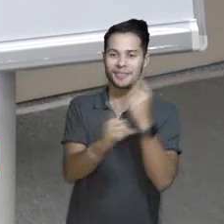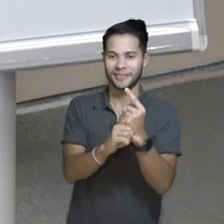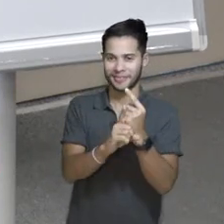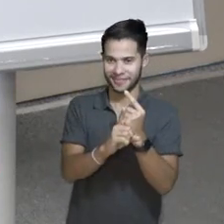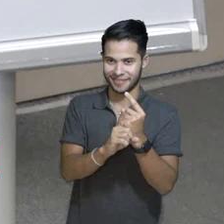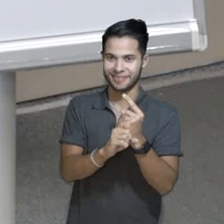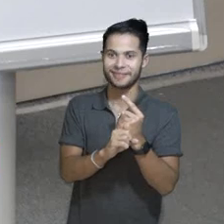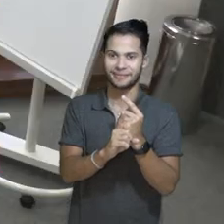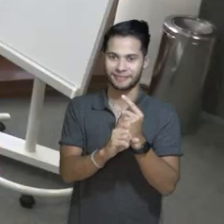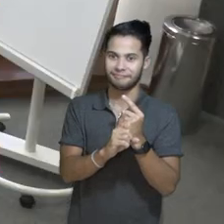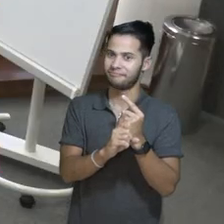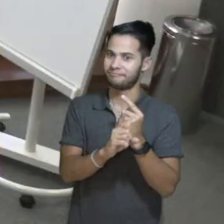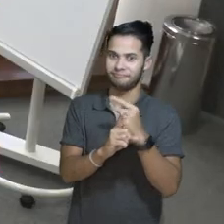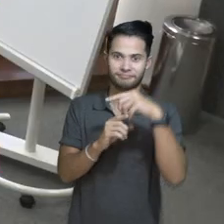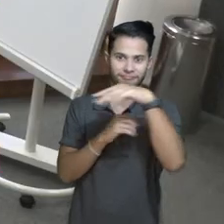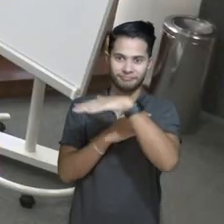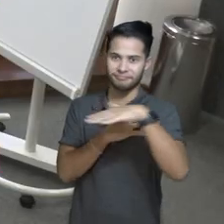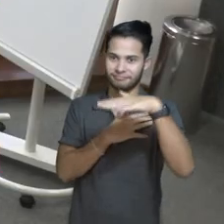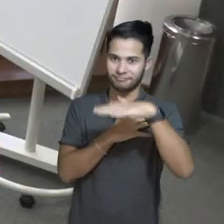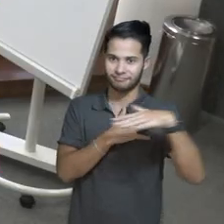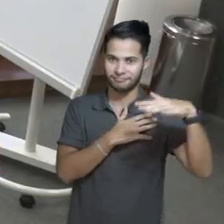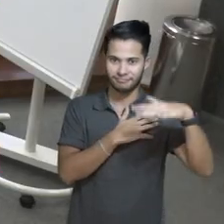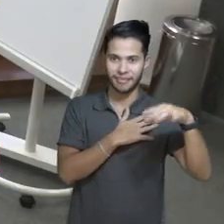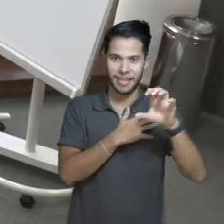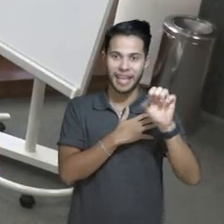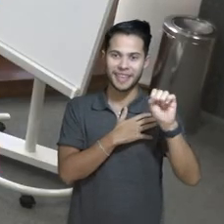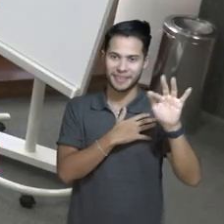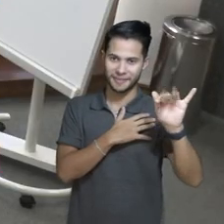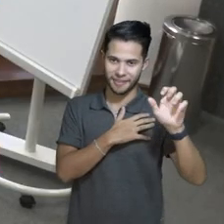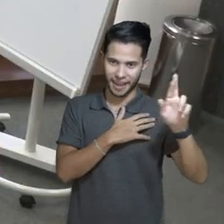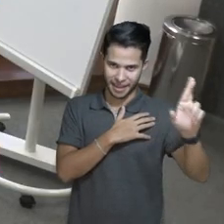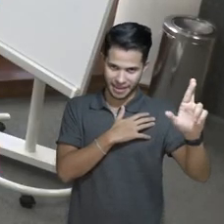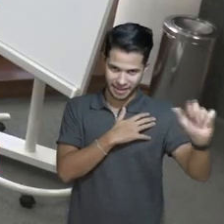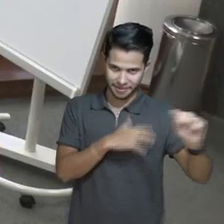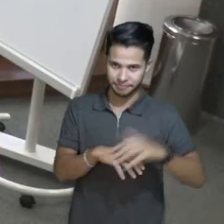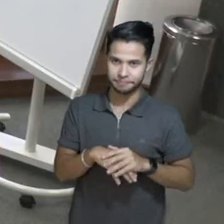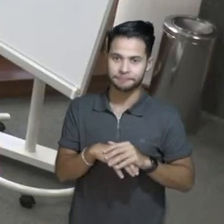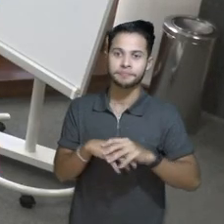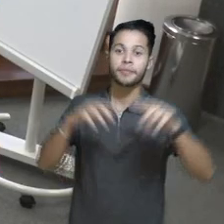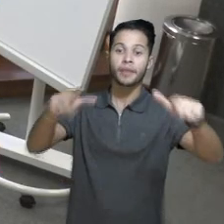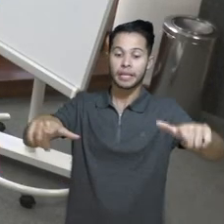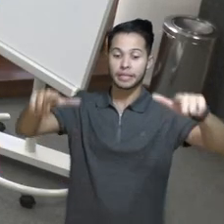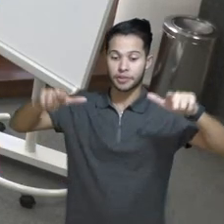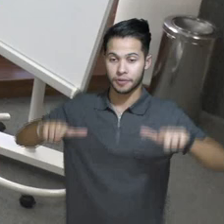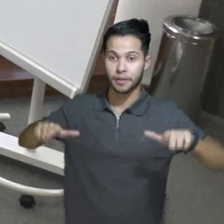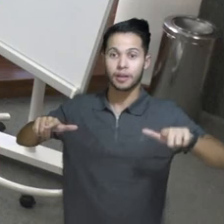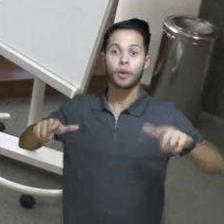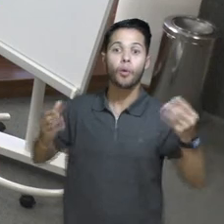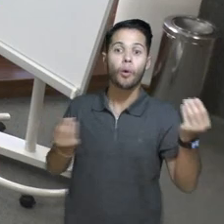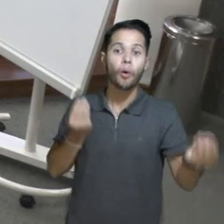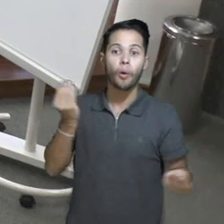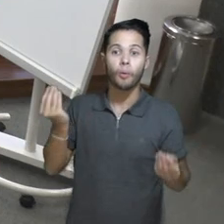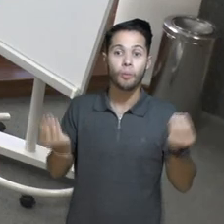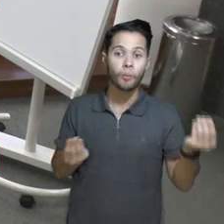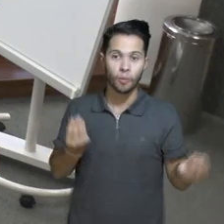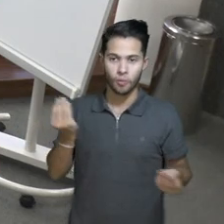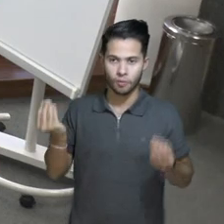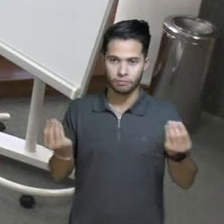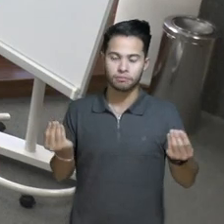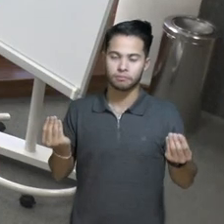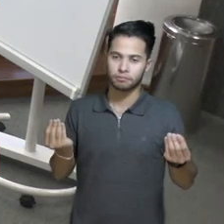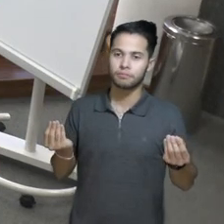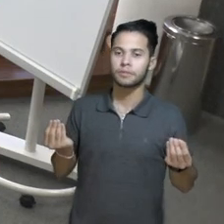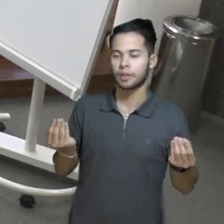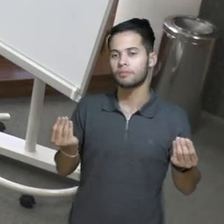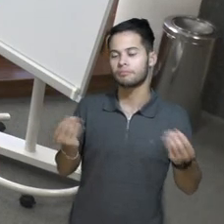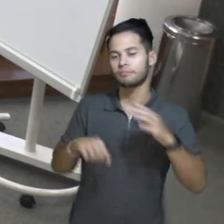várias esferas certificações se dá por diplomas na na formal não pode não precisa